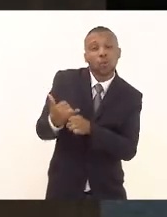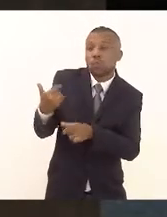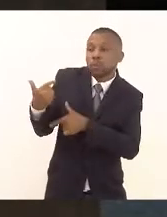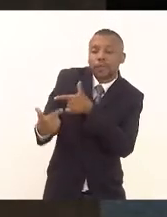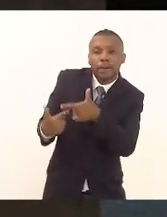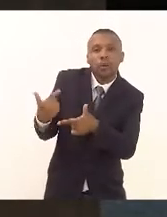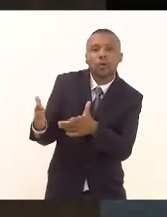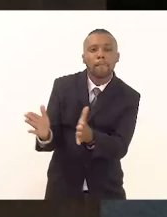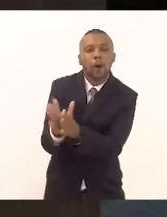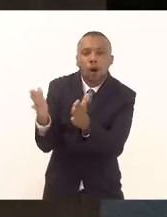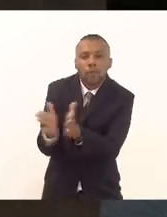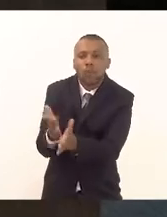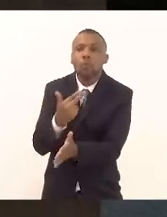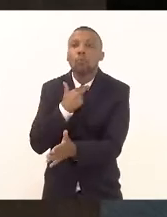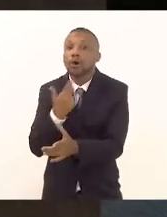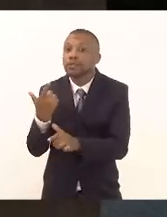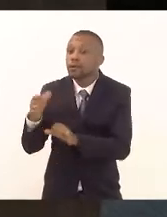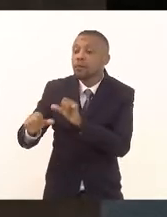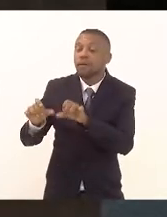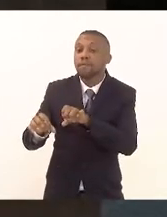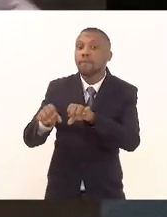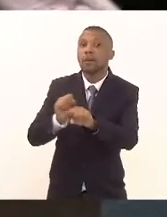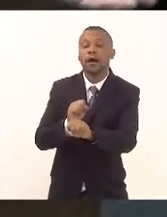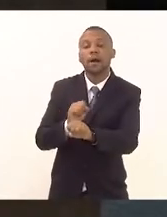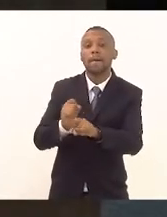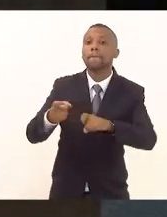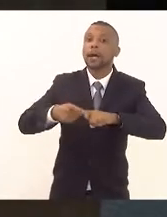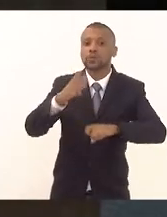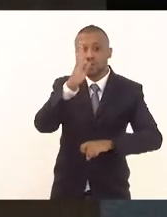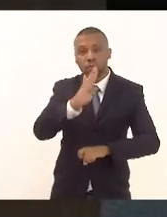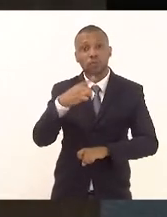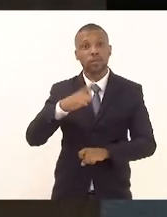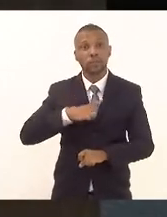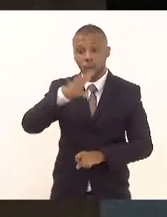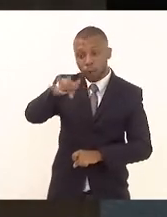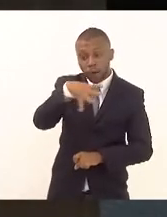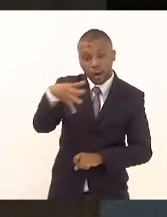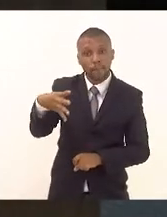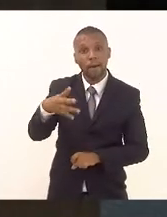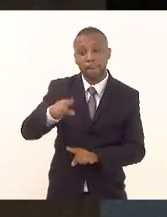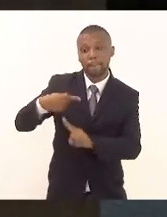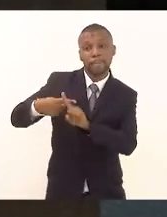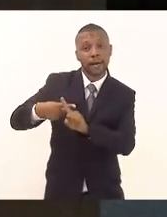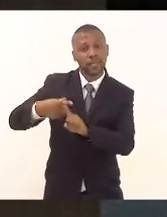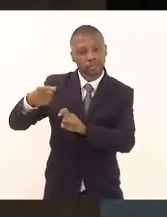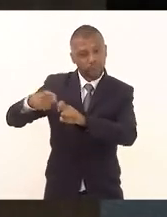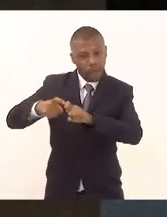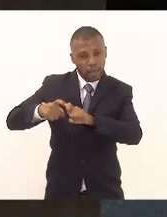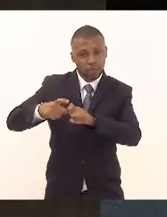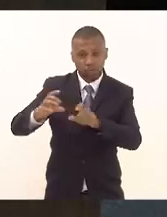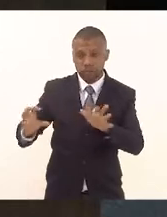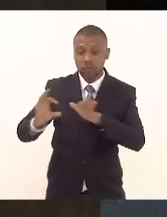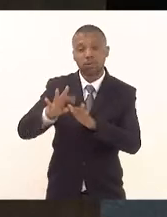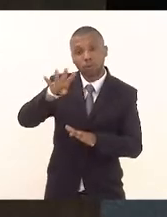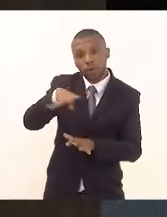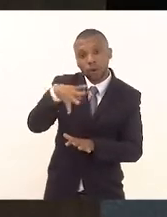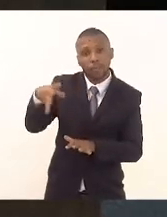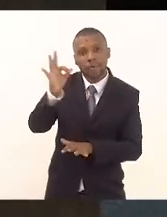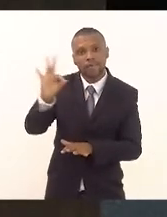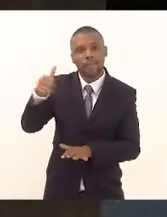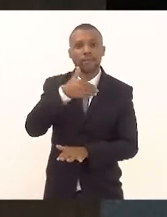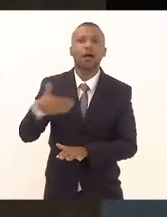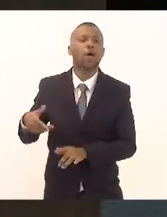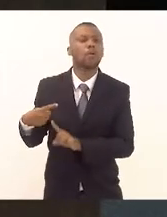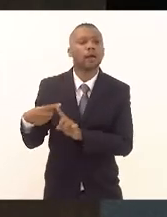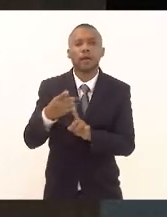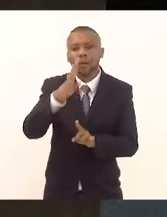Brasil? Nós já temos um programa Mais Médicos, que importamos médicos para cá através do programa federal, porque o brasileiro está